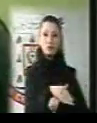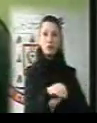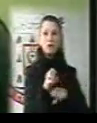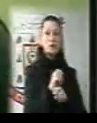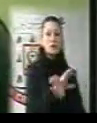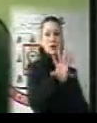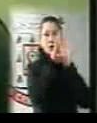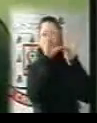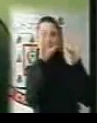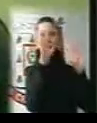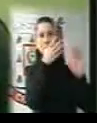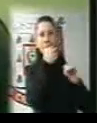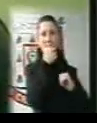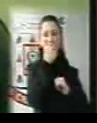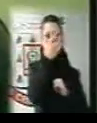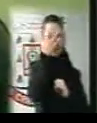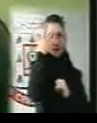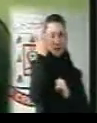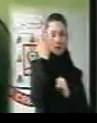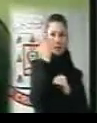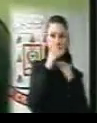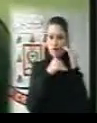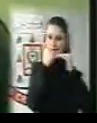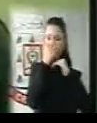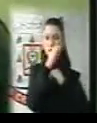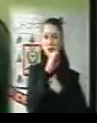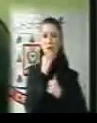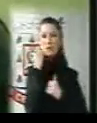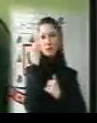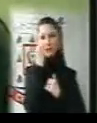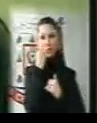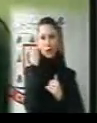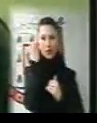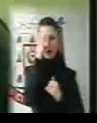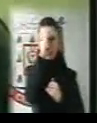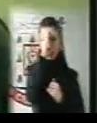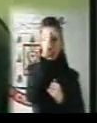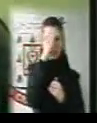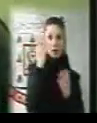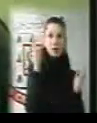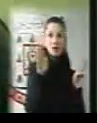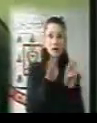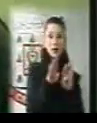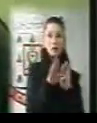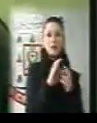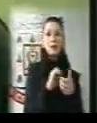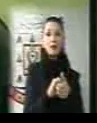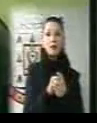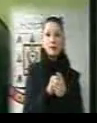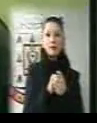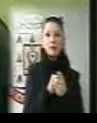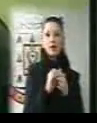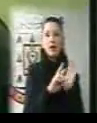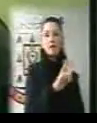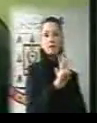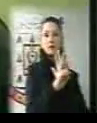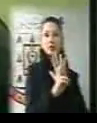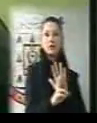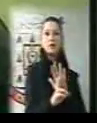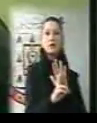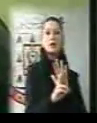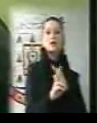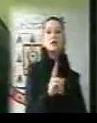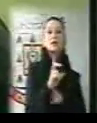o esclarecimento dessas obras tão importantes aqui para Criciúma, e cumprimentar também a representante do deputado